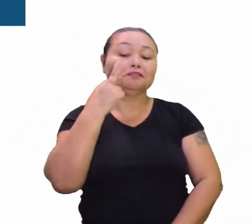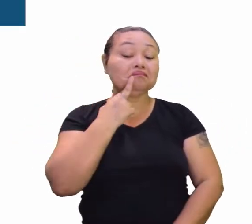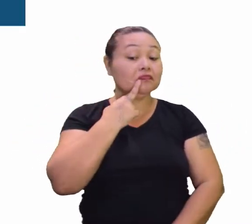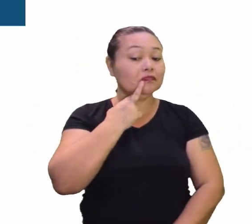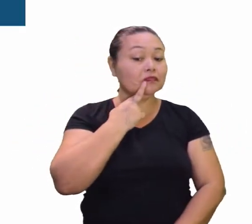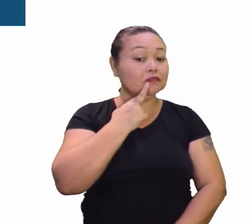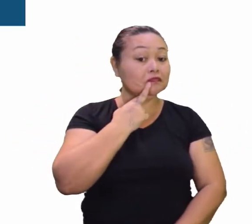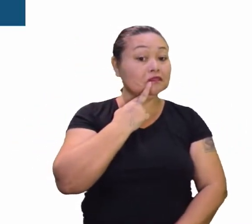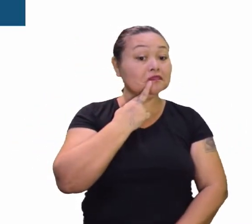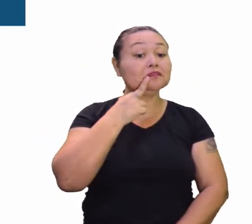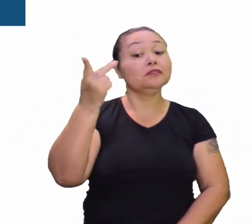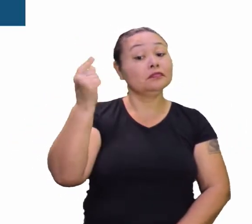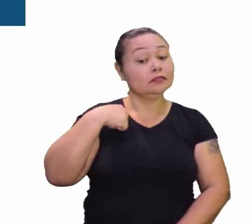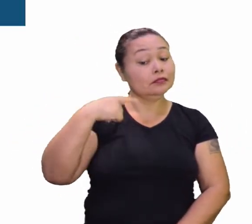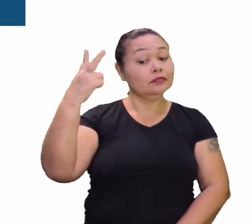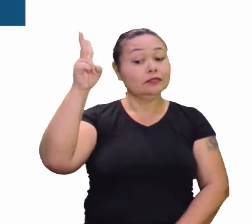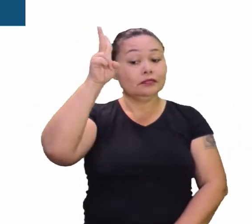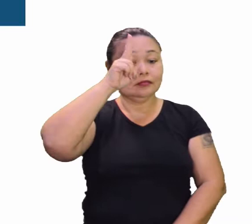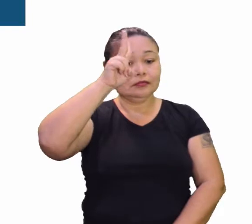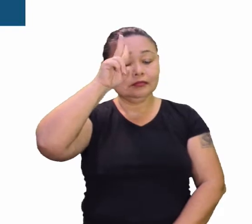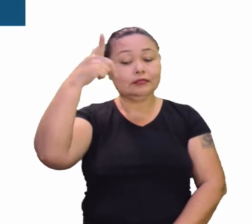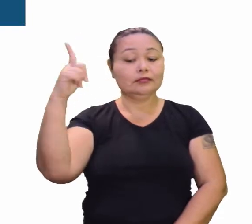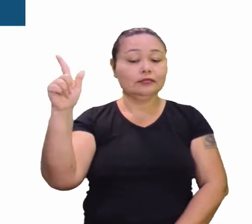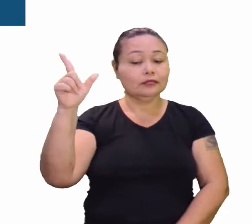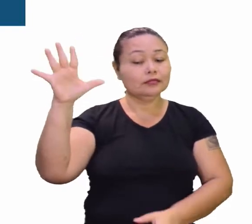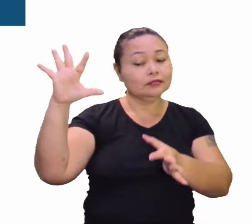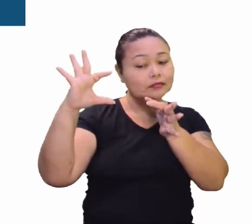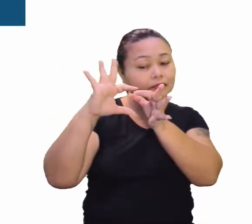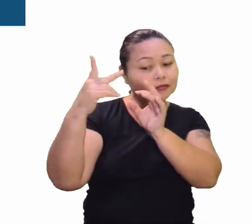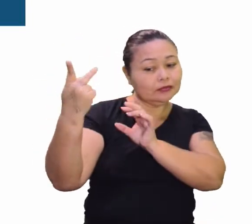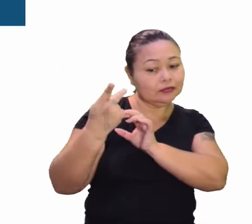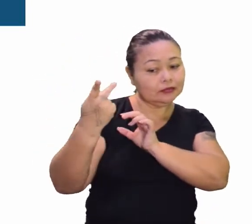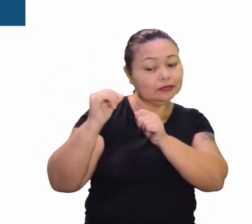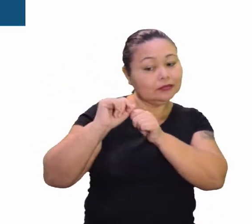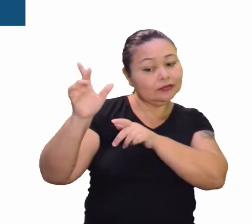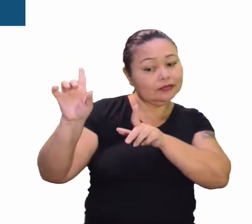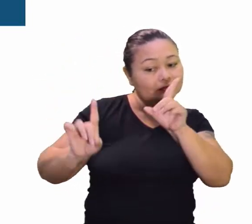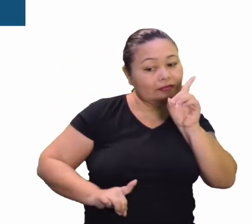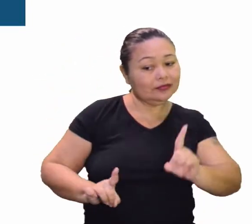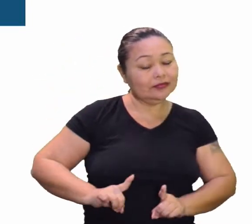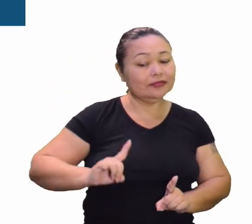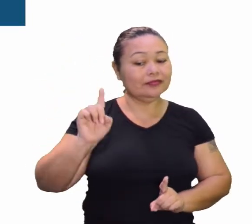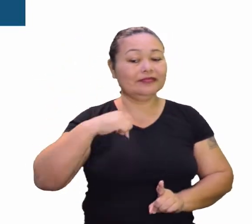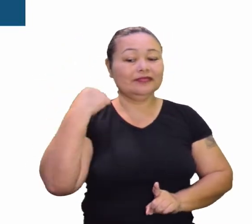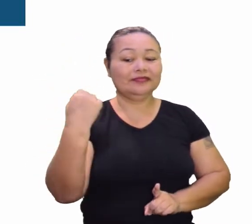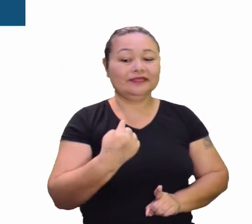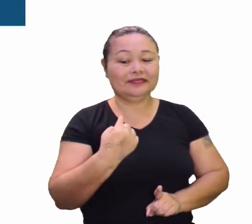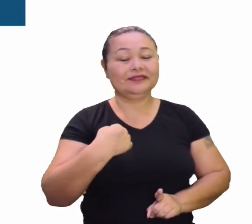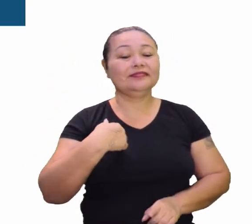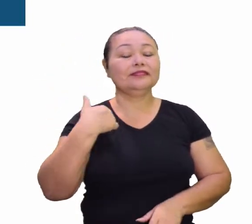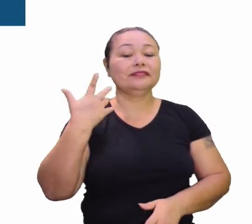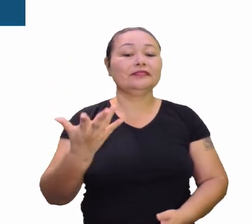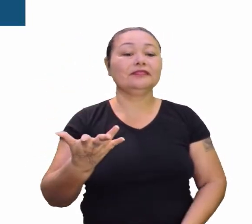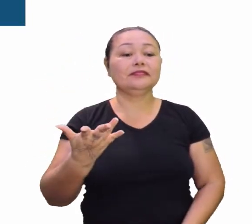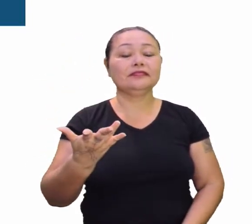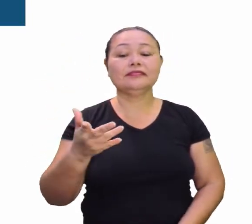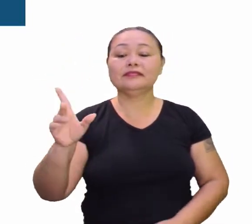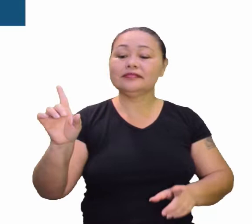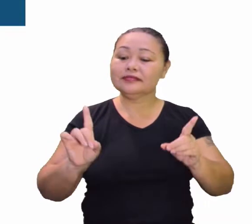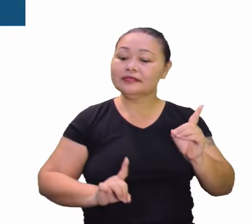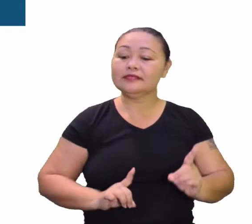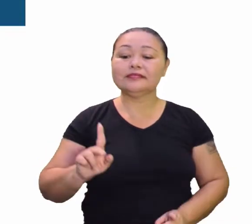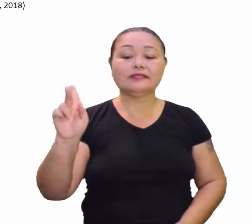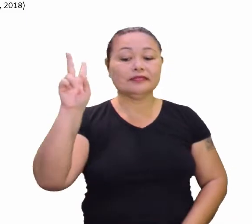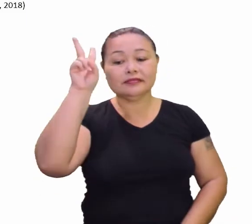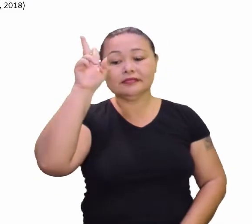novamente, está aqui, ó, histórico geográfico. De vez em quando vai aparecer elas juntas. É a nossa prima, como a gente está falando em todas as aulas, né, professor Jorge? A prima